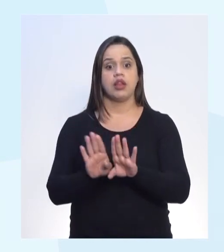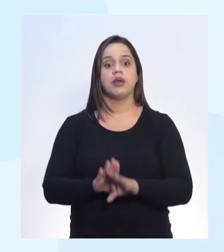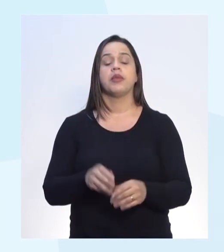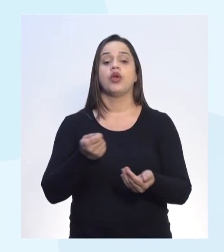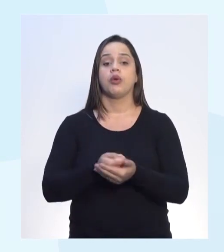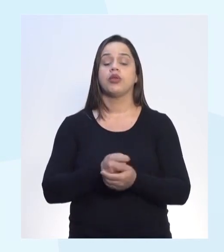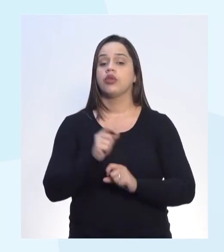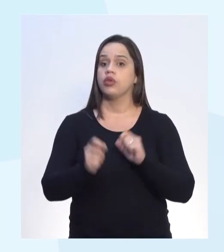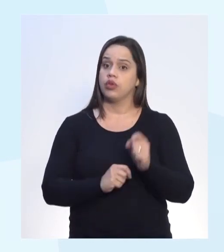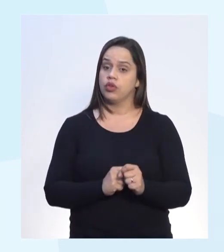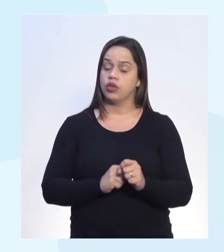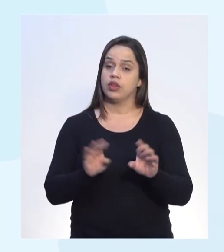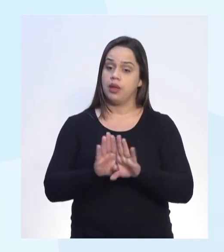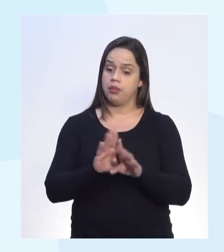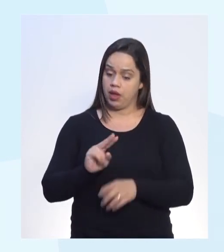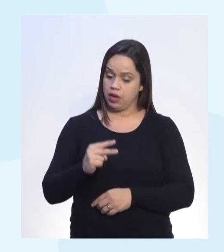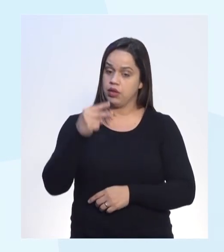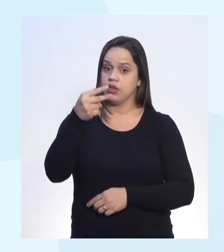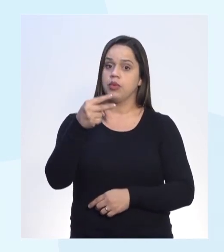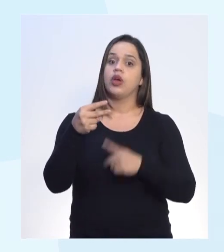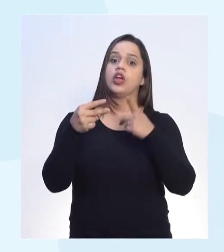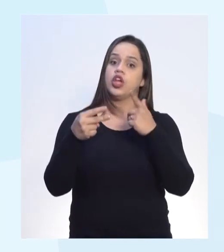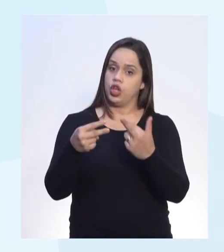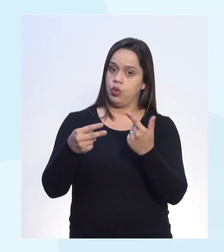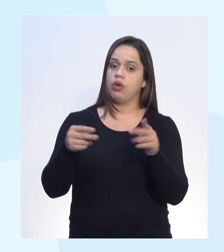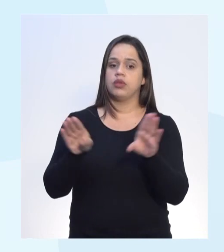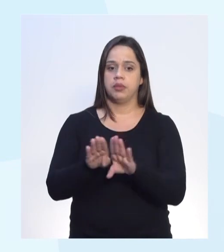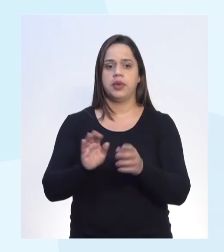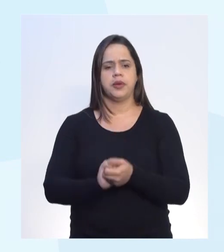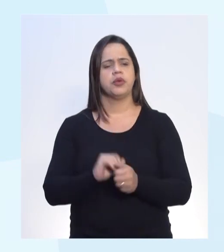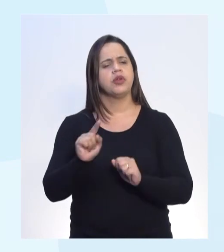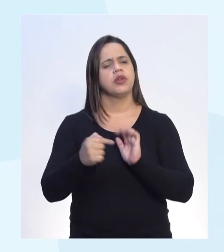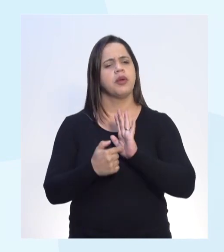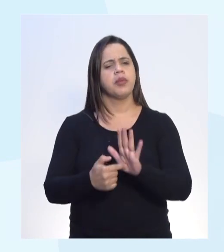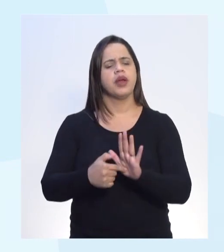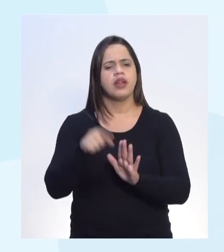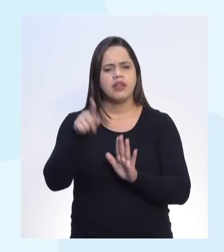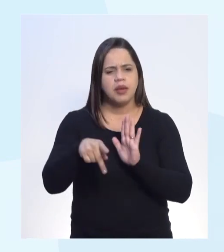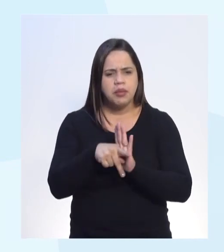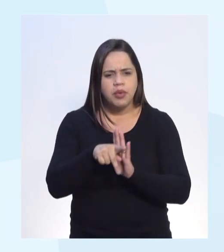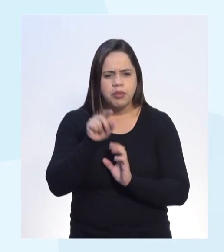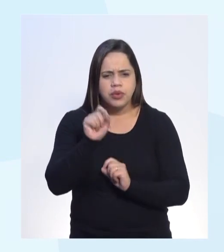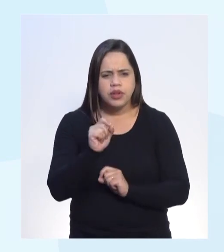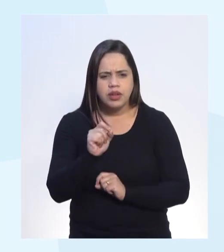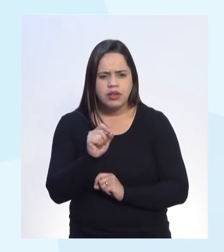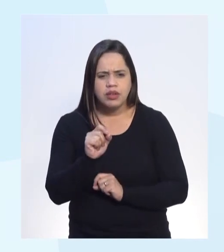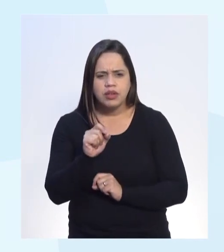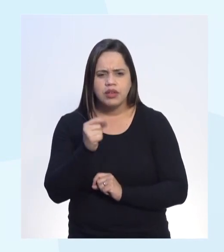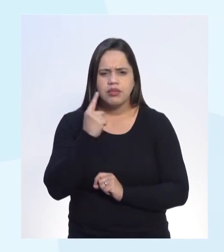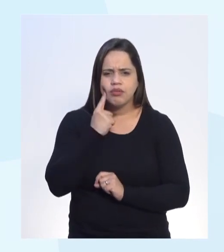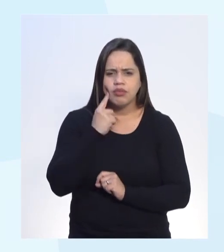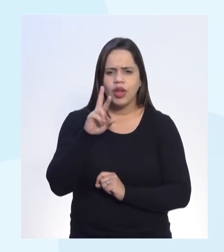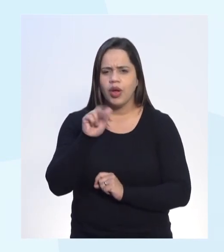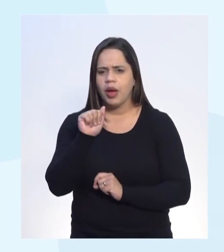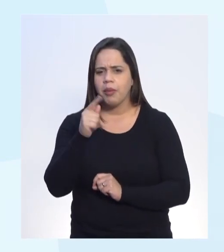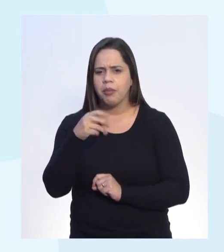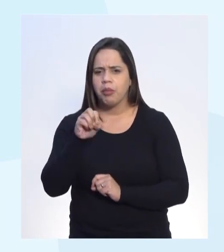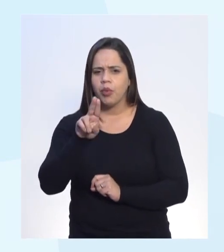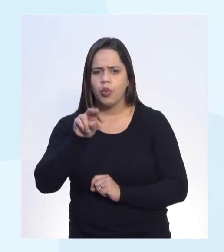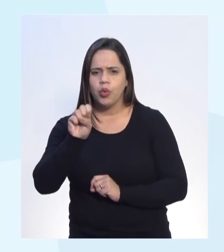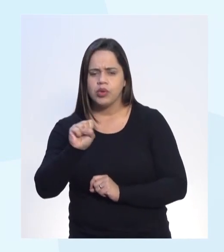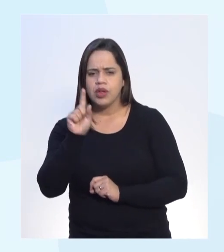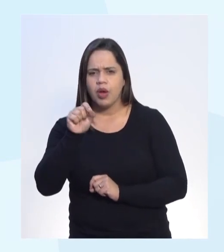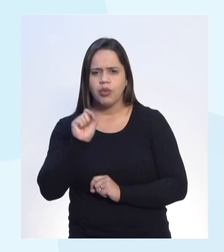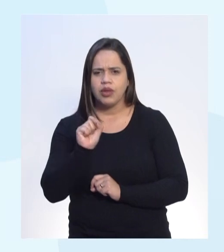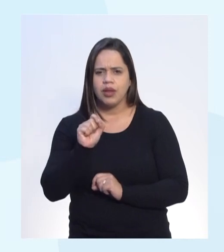mesmo expoente, tudo bem? Então, o que aparece ali? O que é aquilo? Uma raposinha? Um esquilo. Um